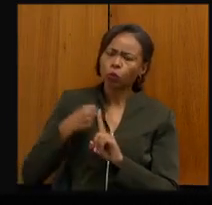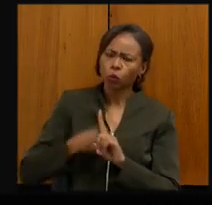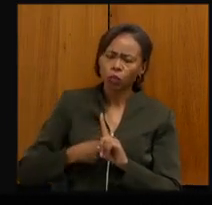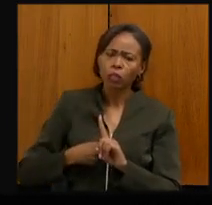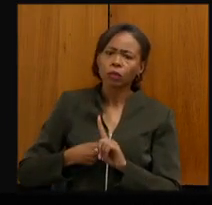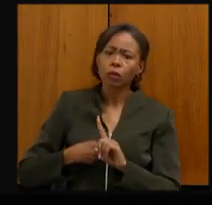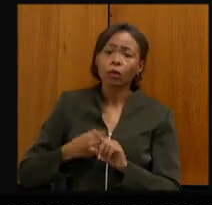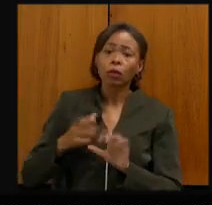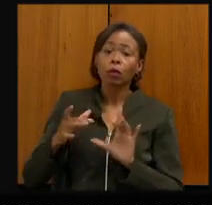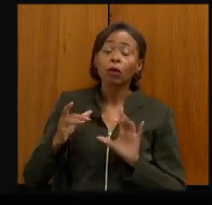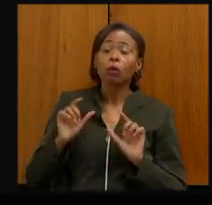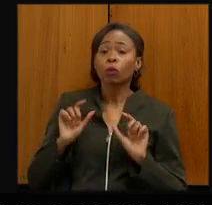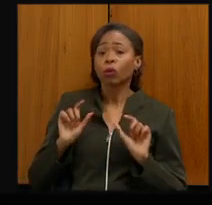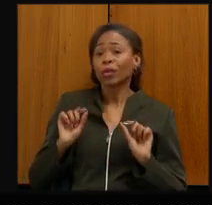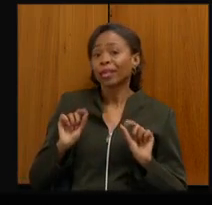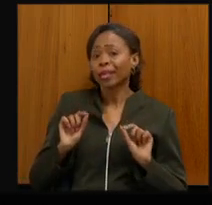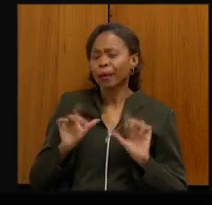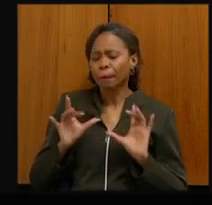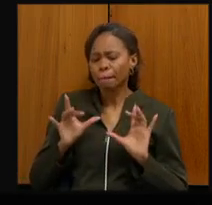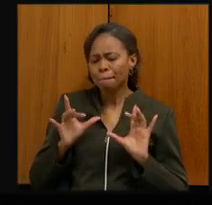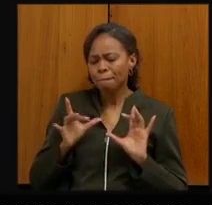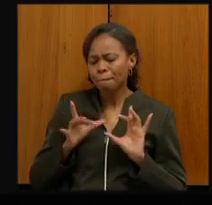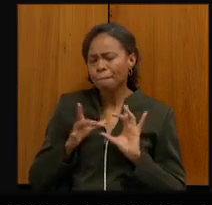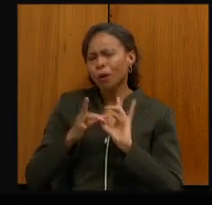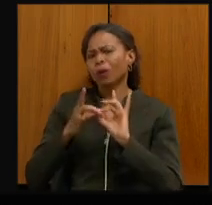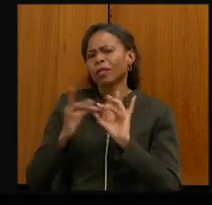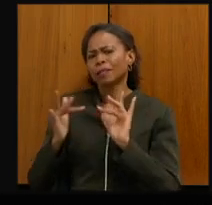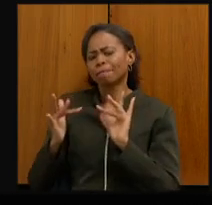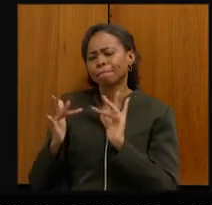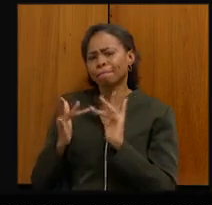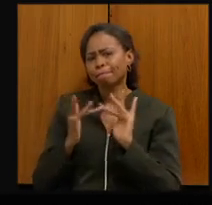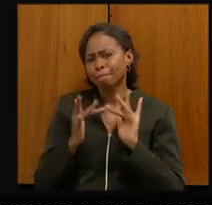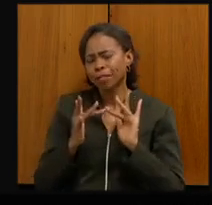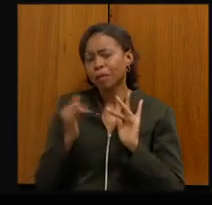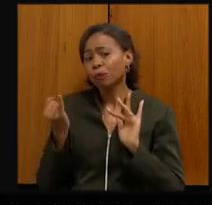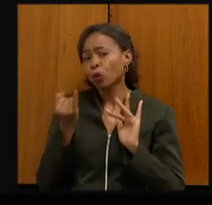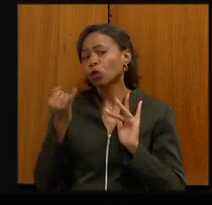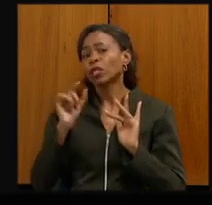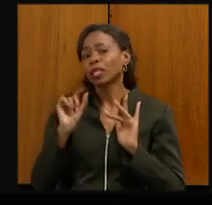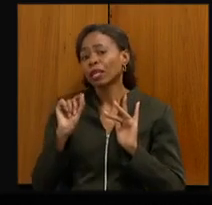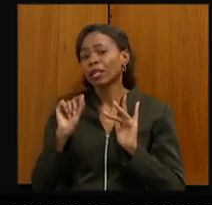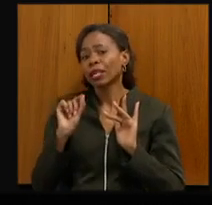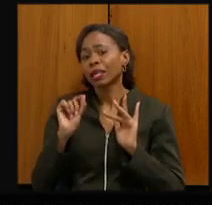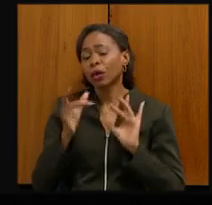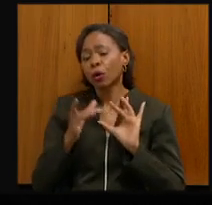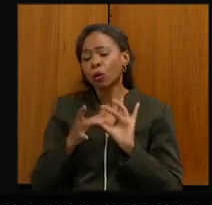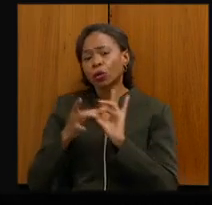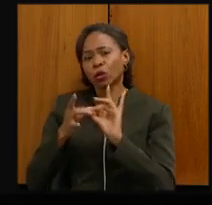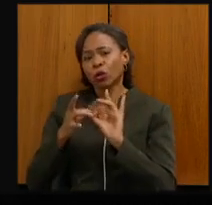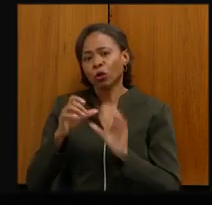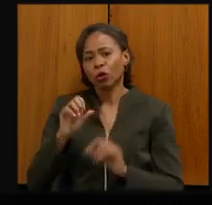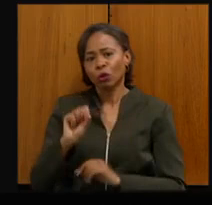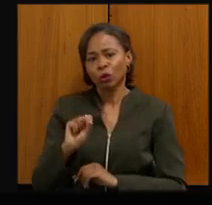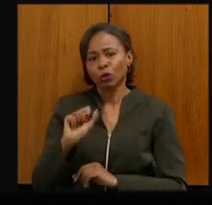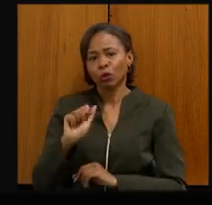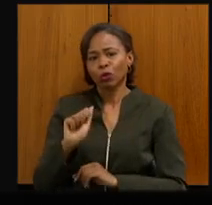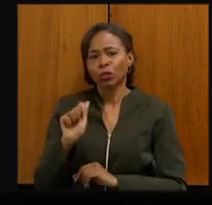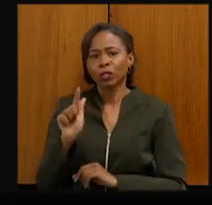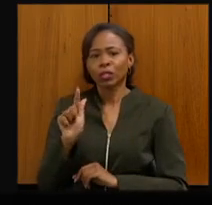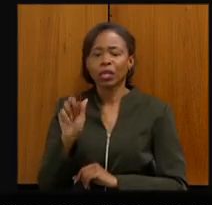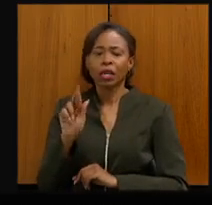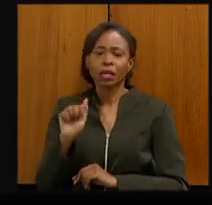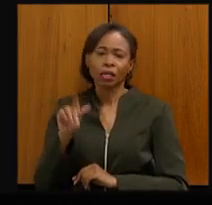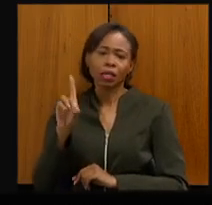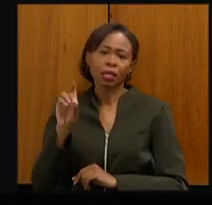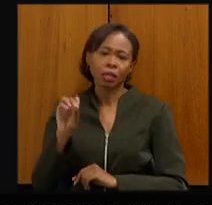com a conexão que é muito mais importante né que a conexão do Sagrado nem com a nossa